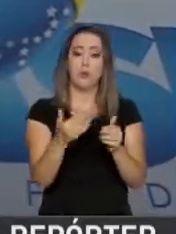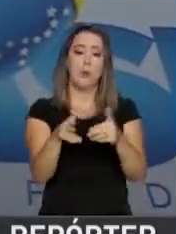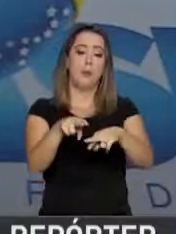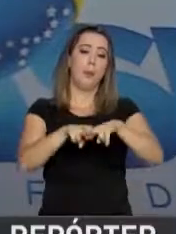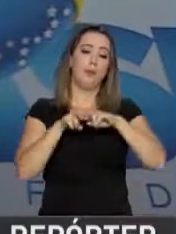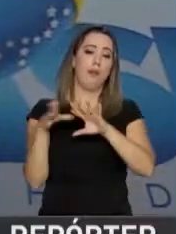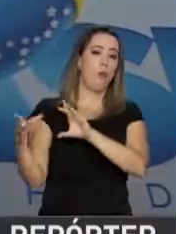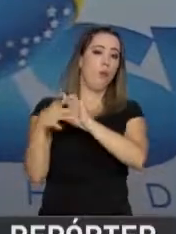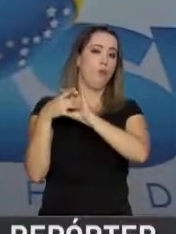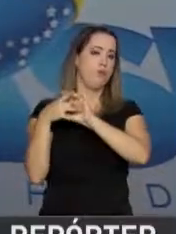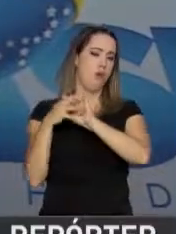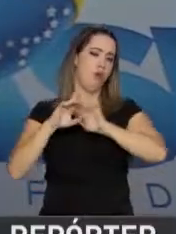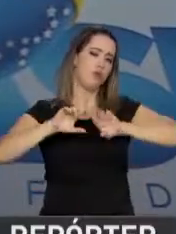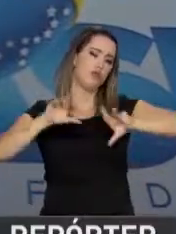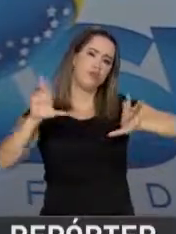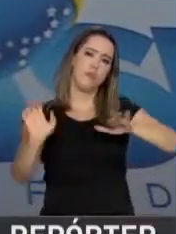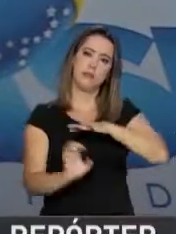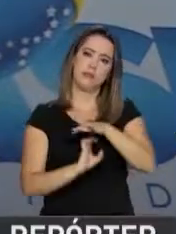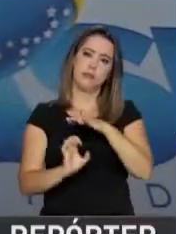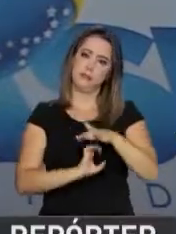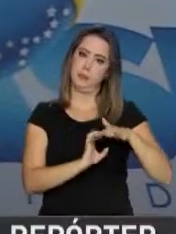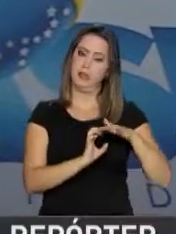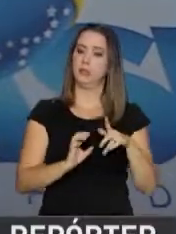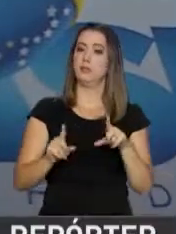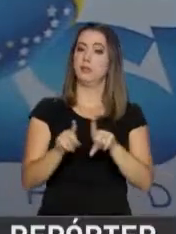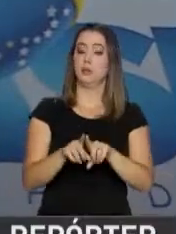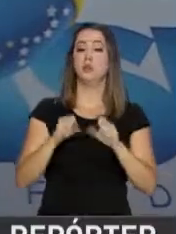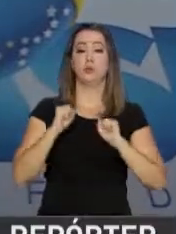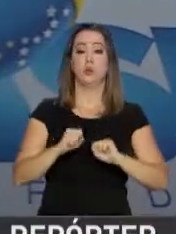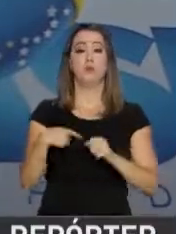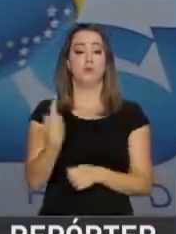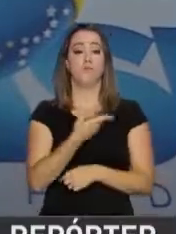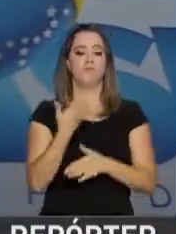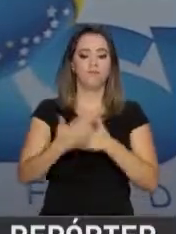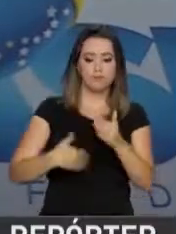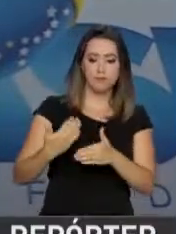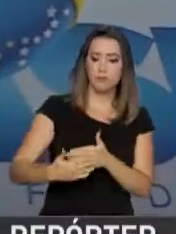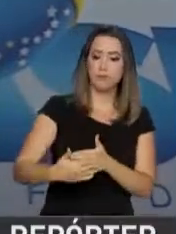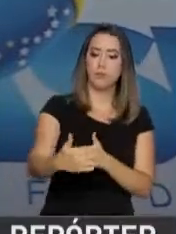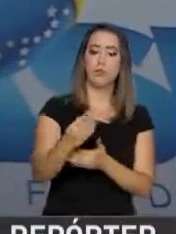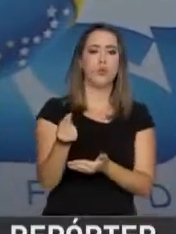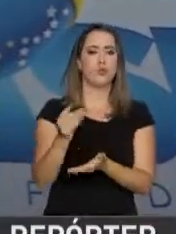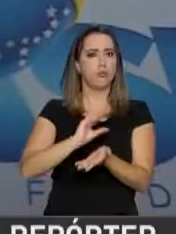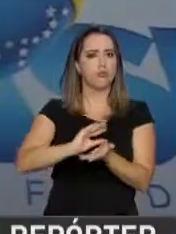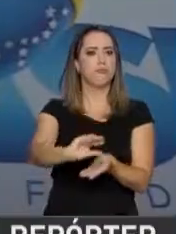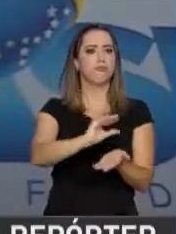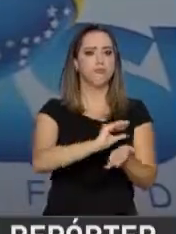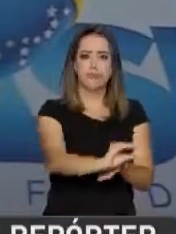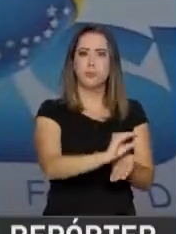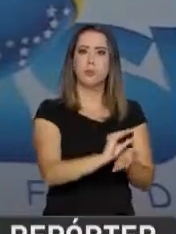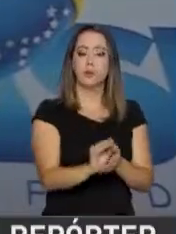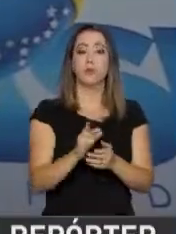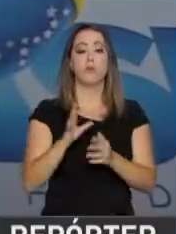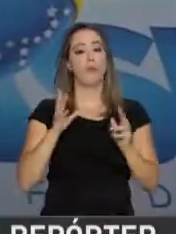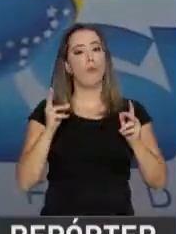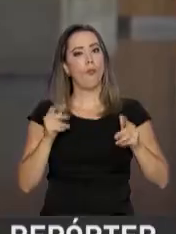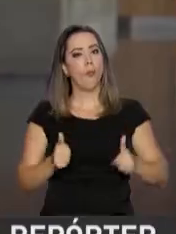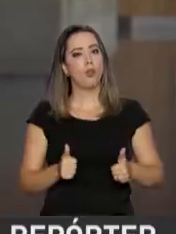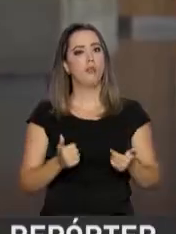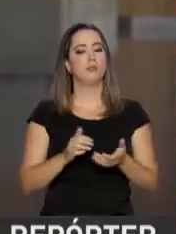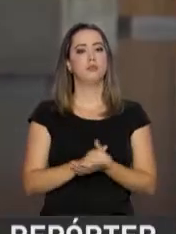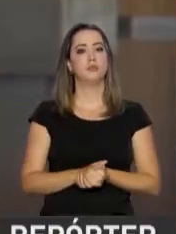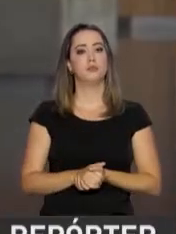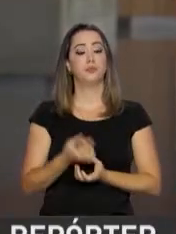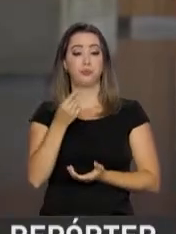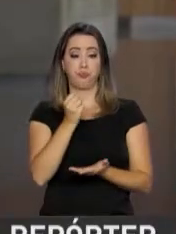parcerias e concessões que nós possamos cada vez mais investir no saneamento no brasil